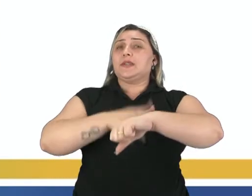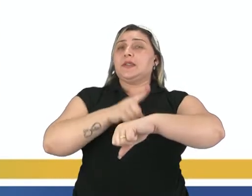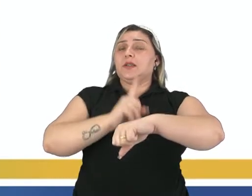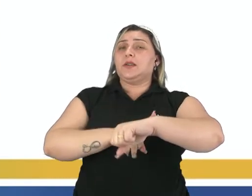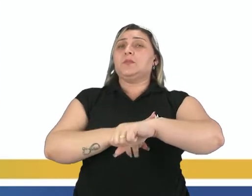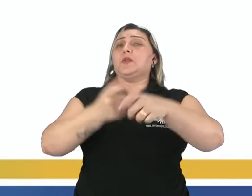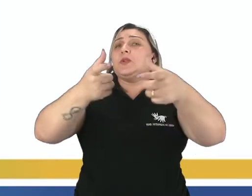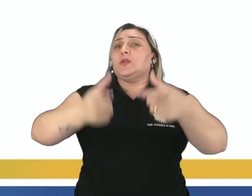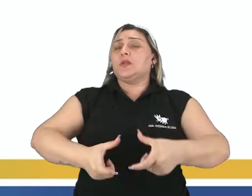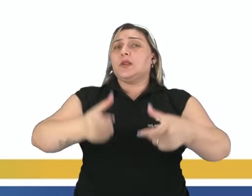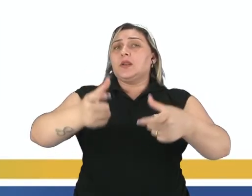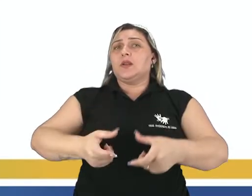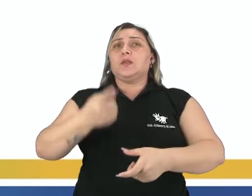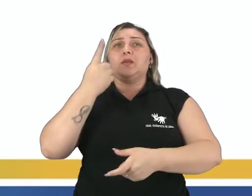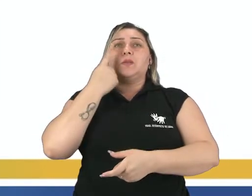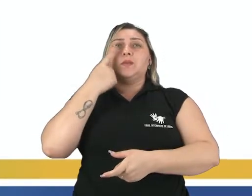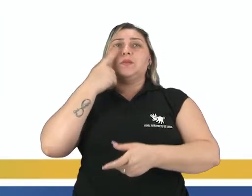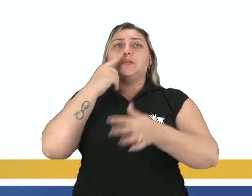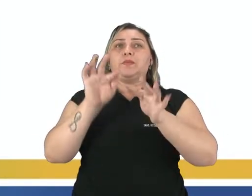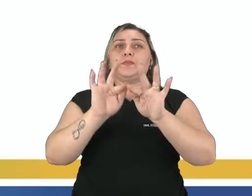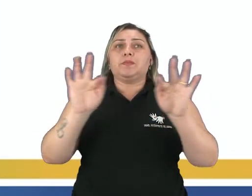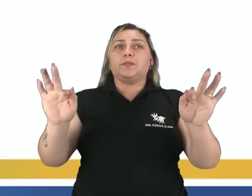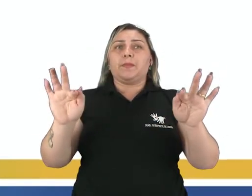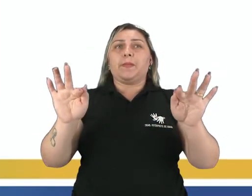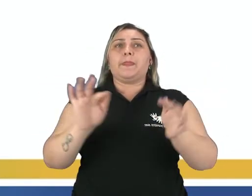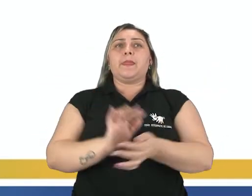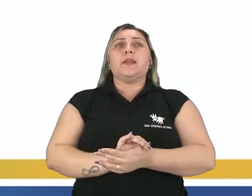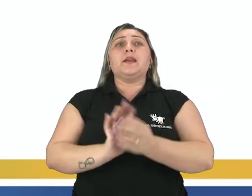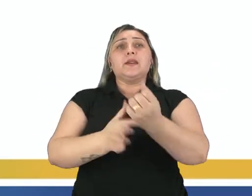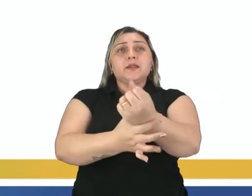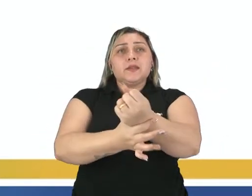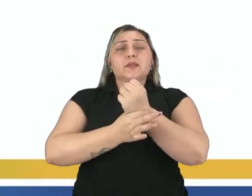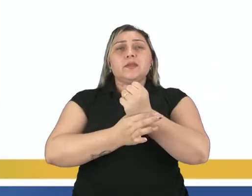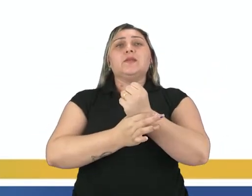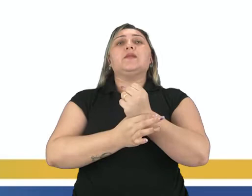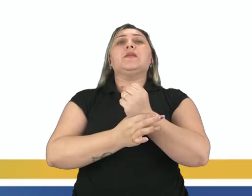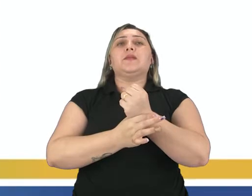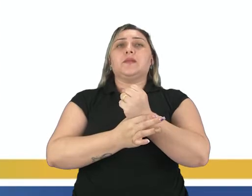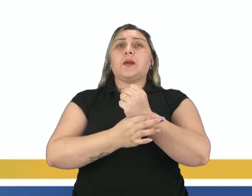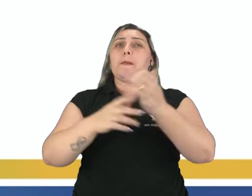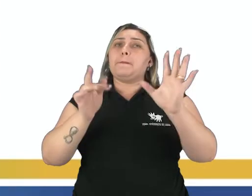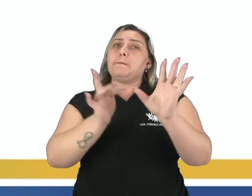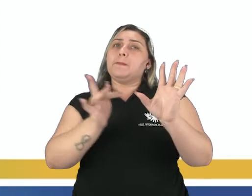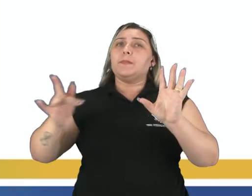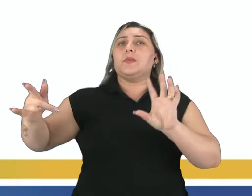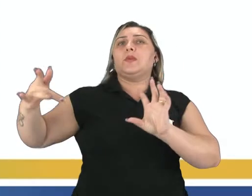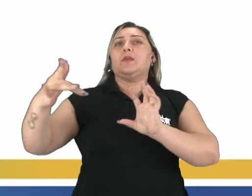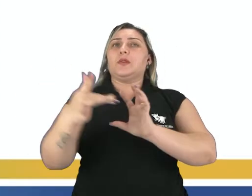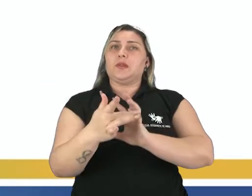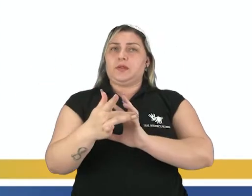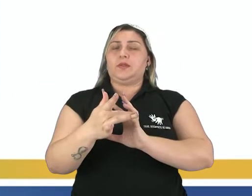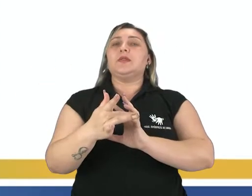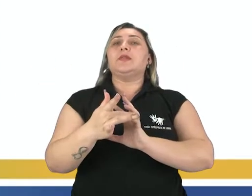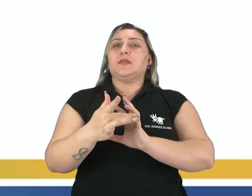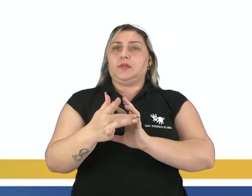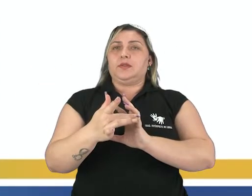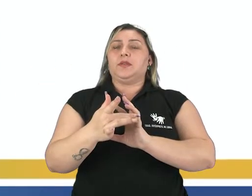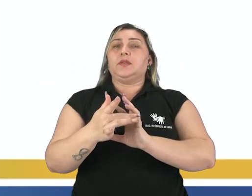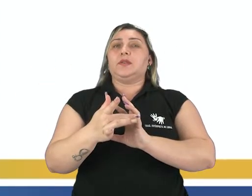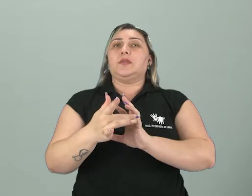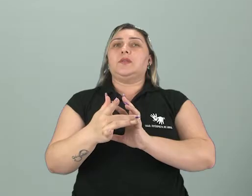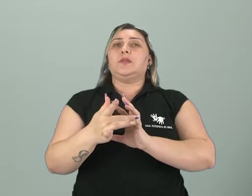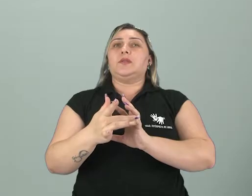tempo, de lugar. Olhem a frase: assegurar com absoluta prioridade a efetivação